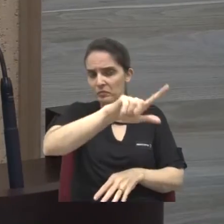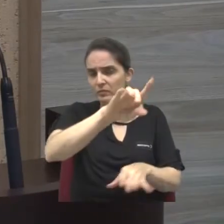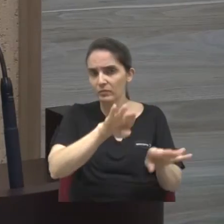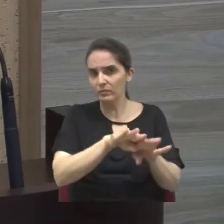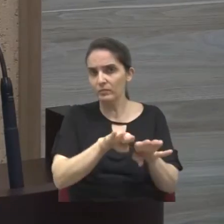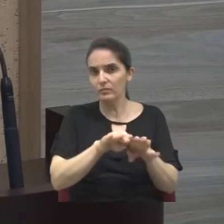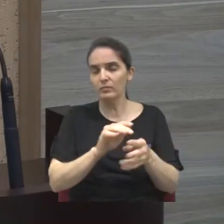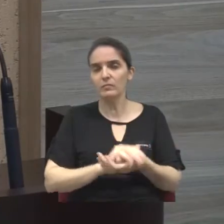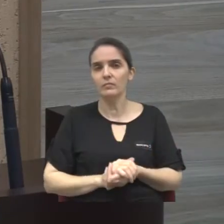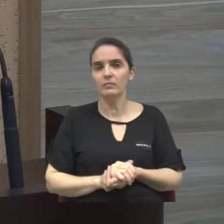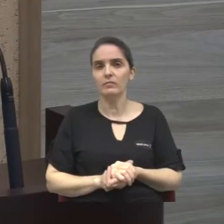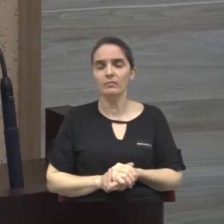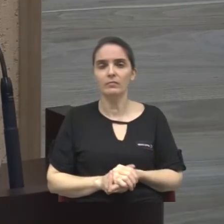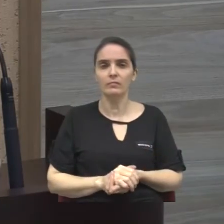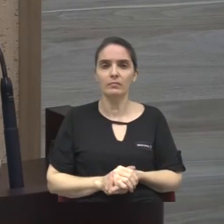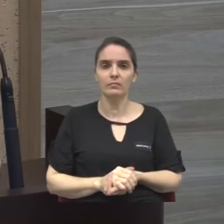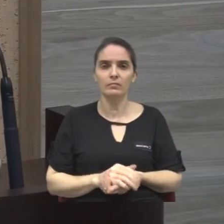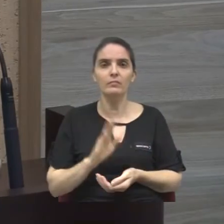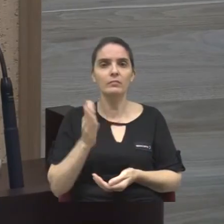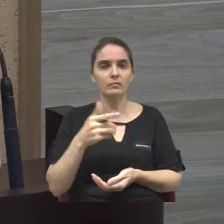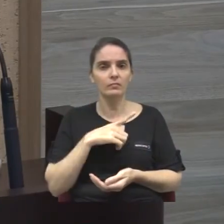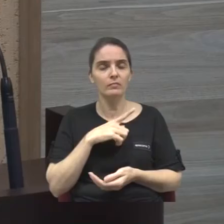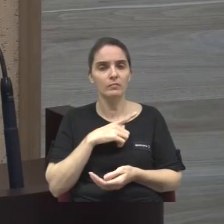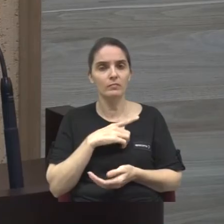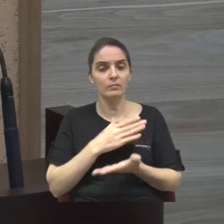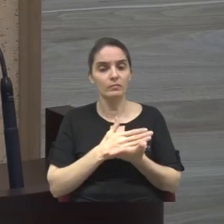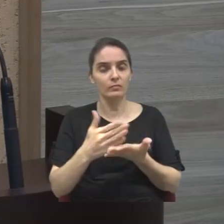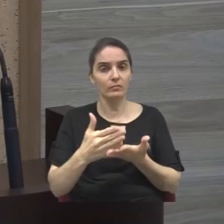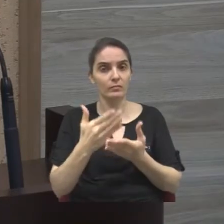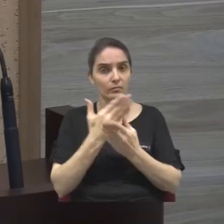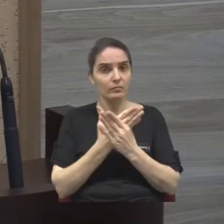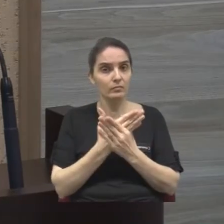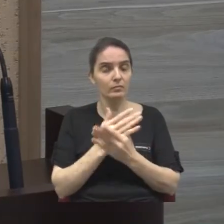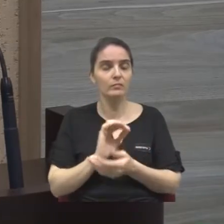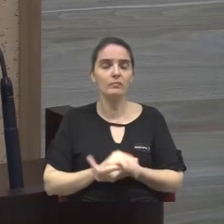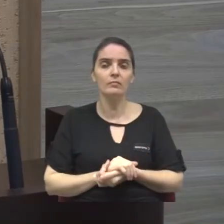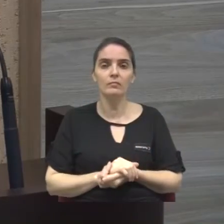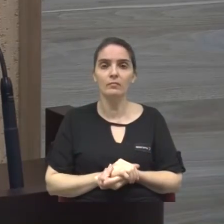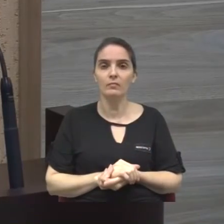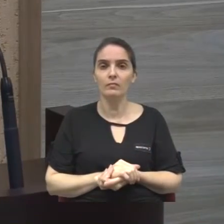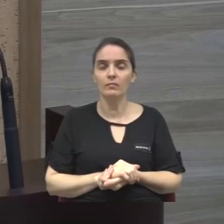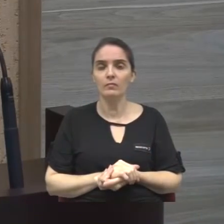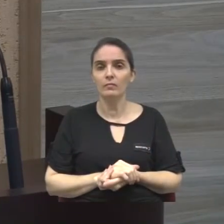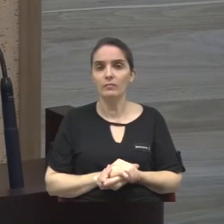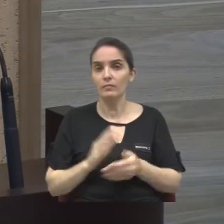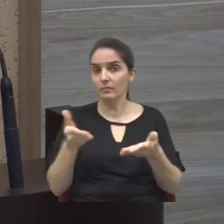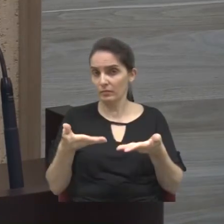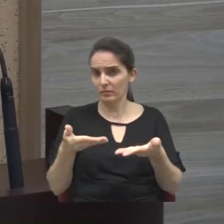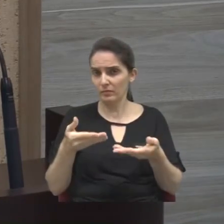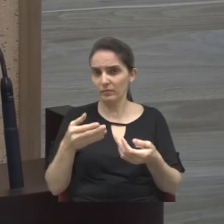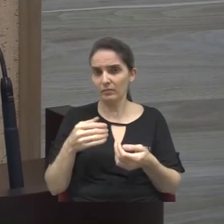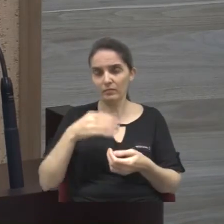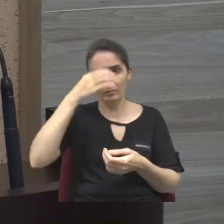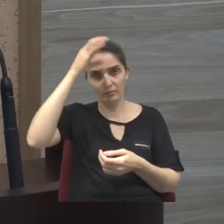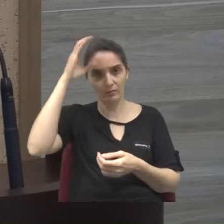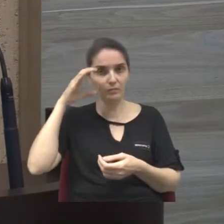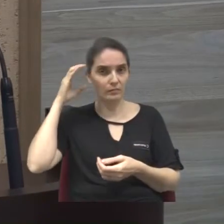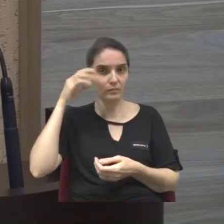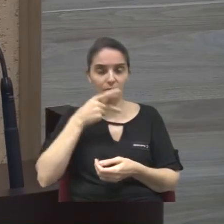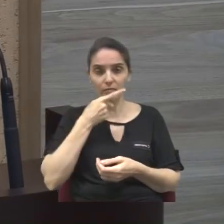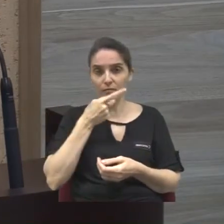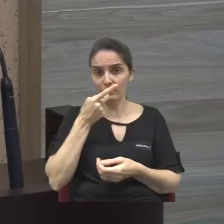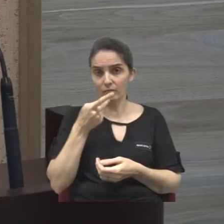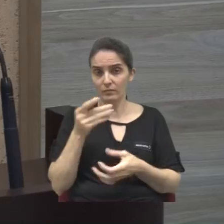já com abertura de inquérito e outros não. E daí, eu tenho que ouvir que não tem de nada